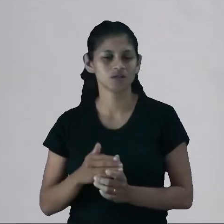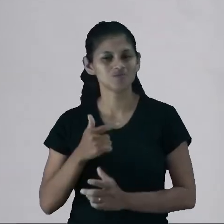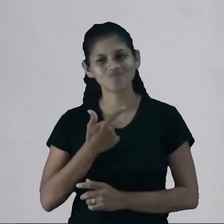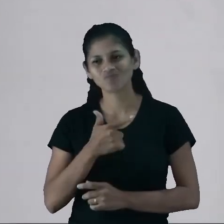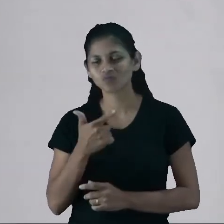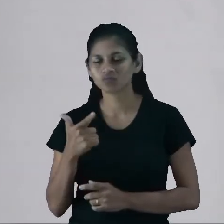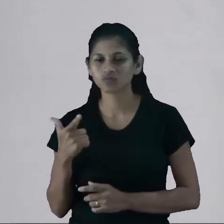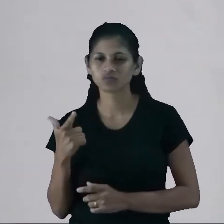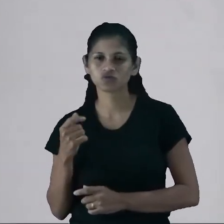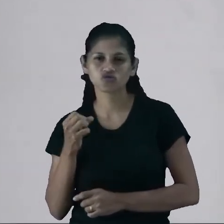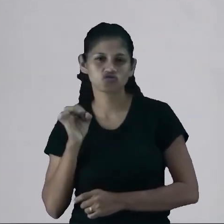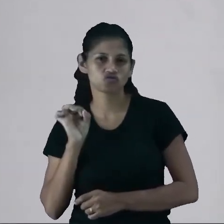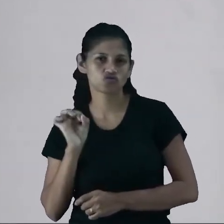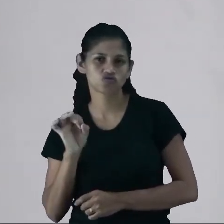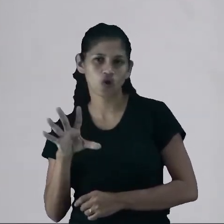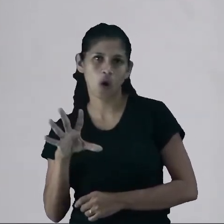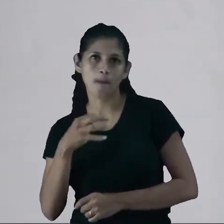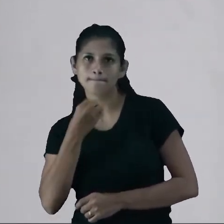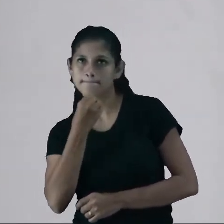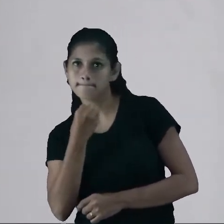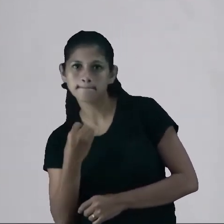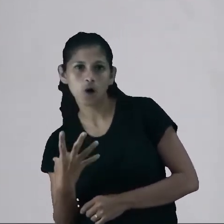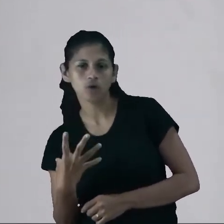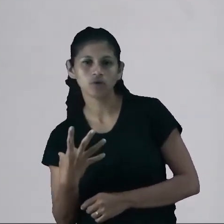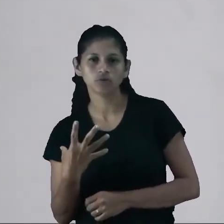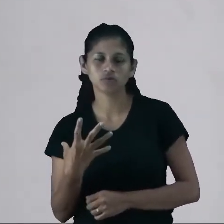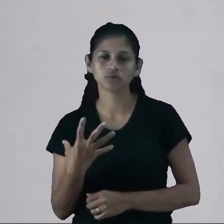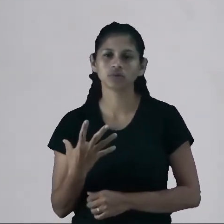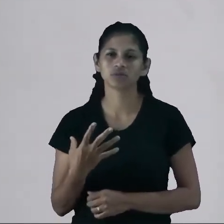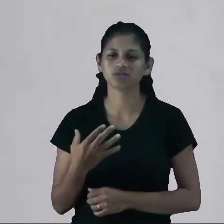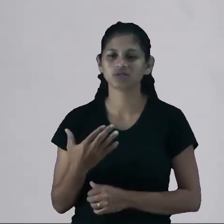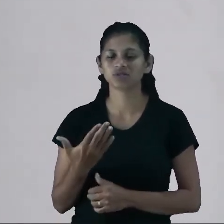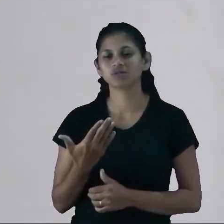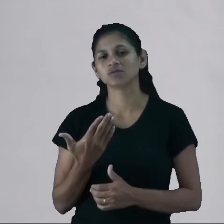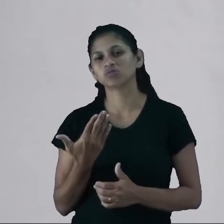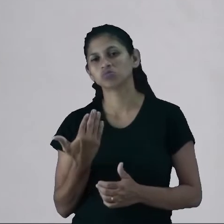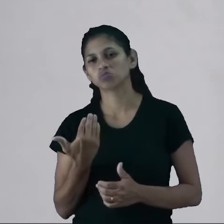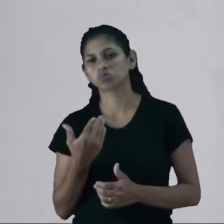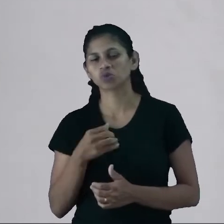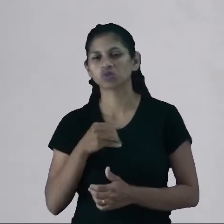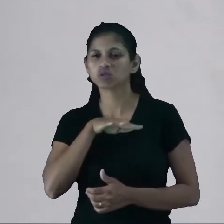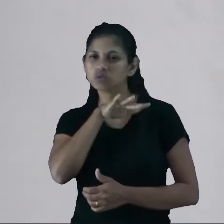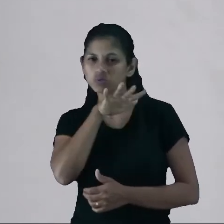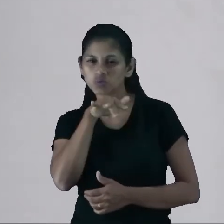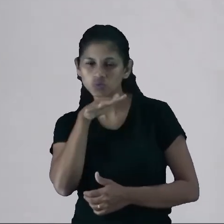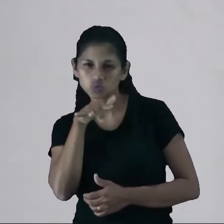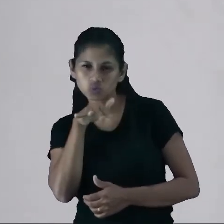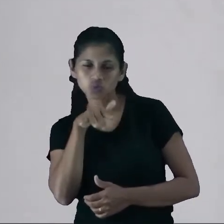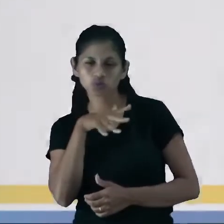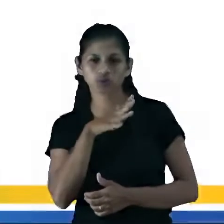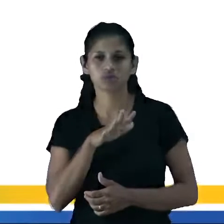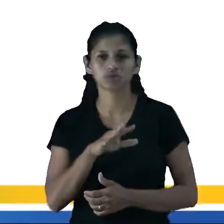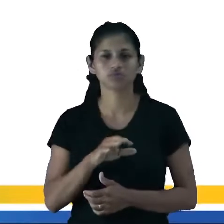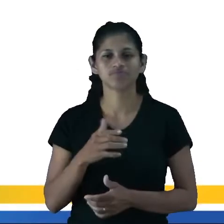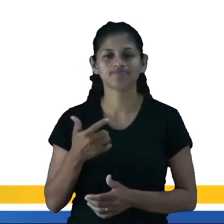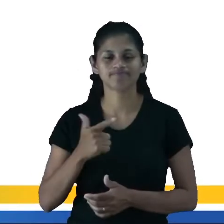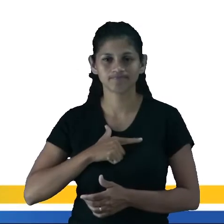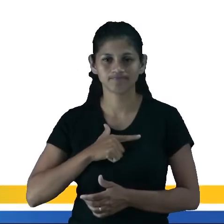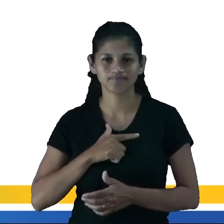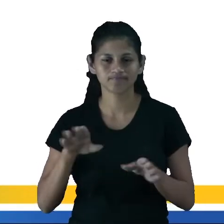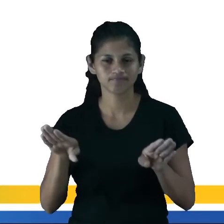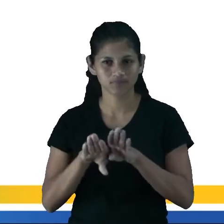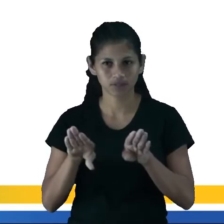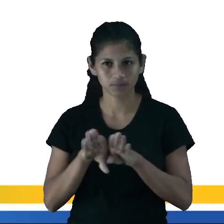benefícios, né, com a criação do automóvel, teve também o que? As desvantagens, que a gente vai ver um pouco mais aqui na frente.